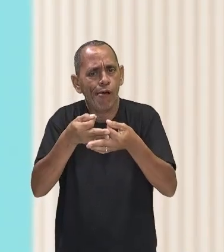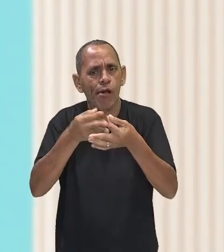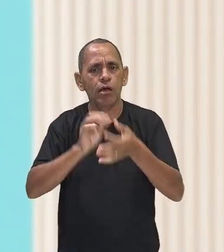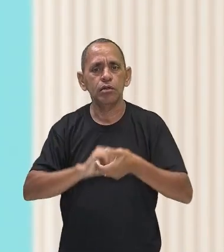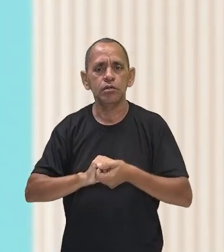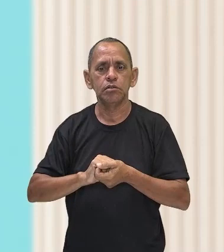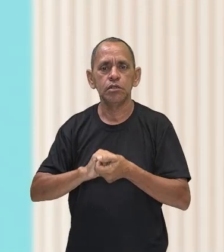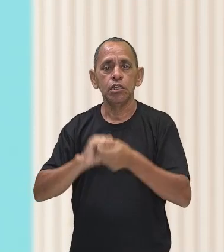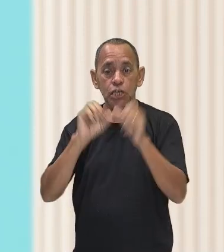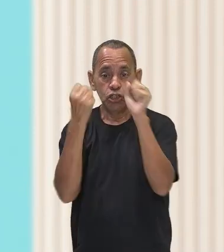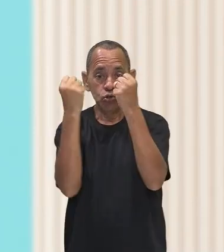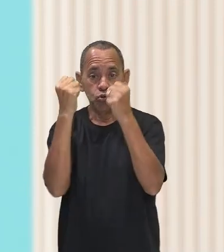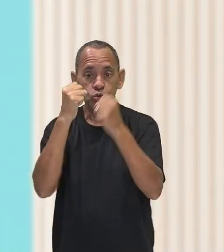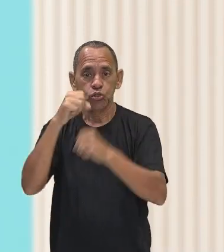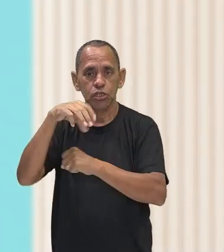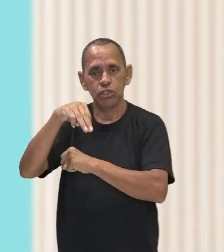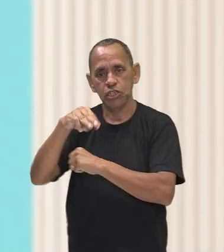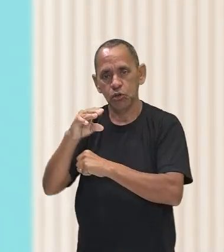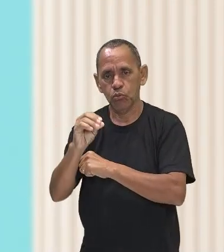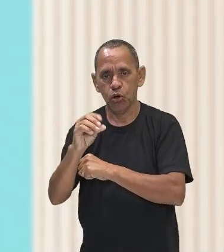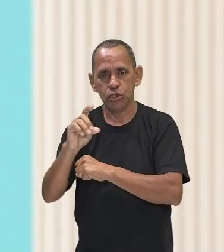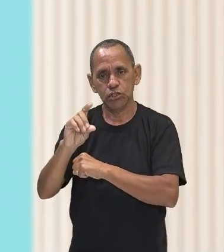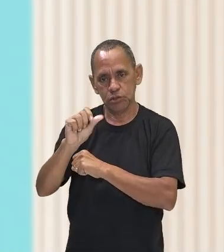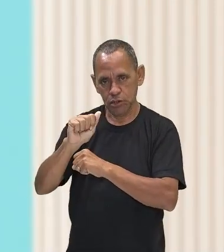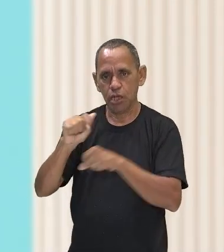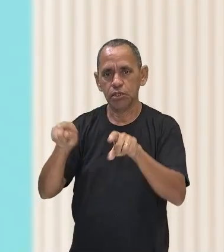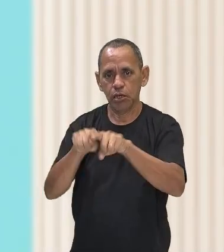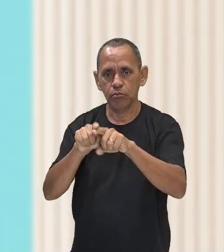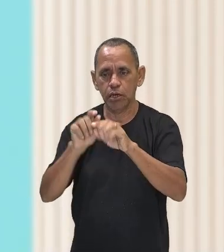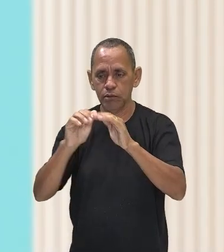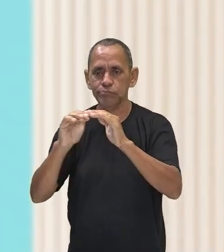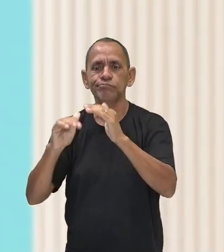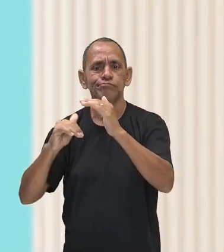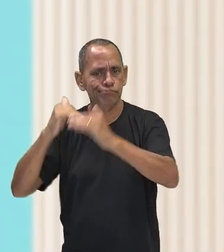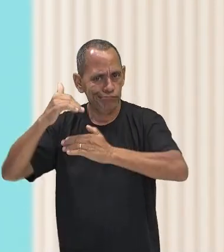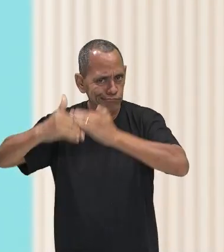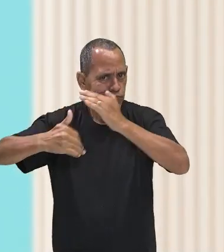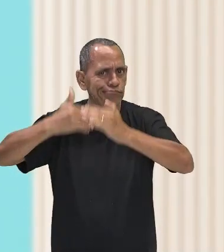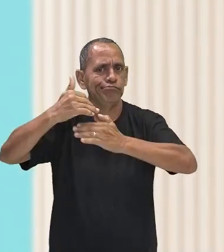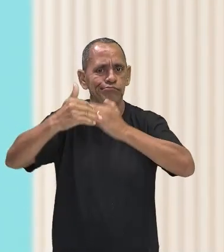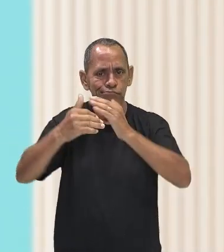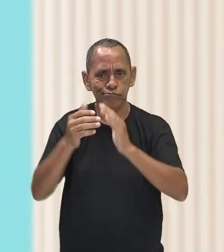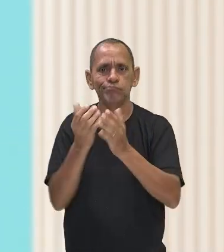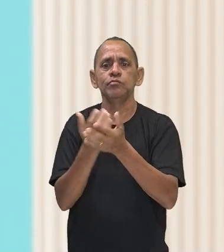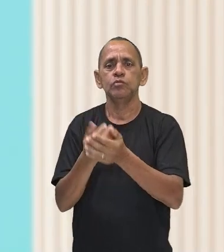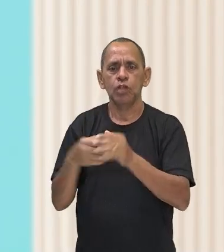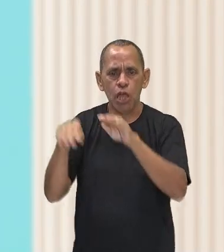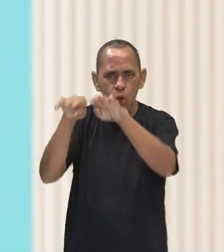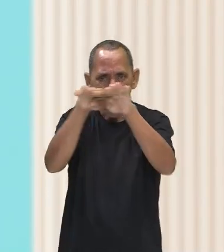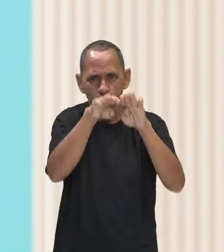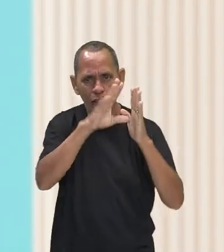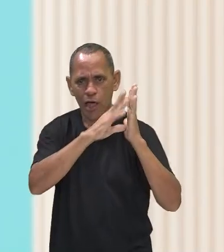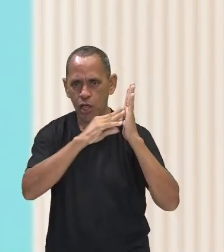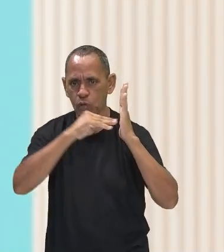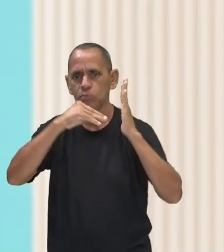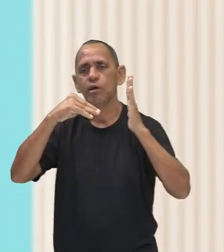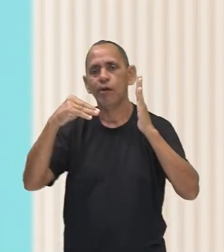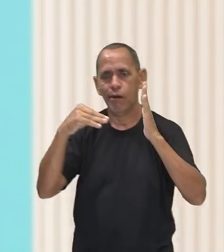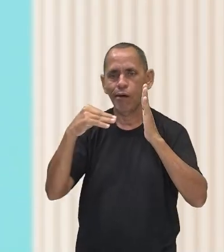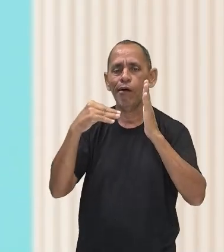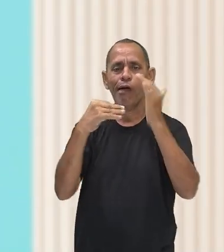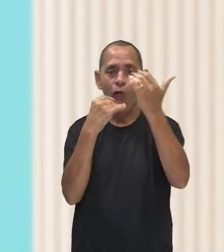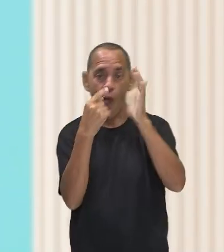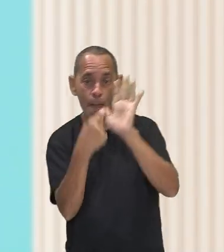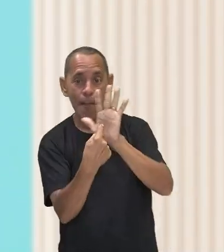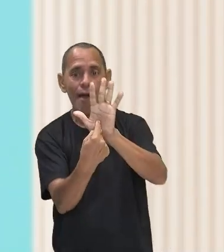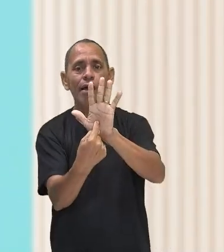plástica onde há o interesse crescente em moldar e aprimorar a aparência das nádegas para